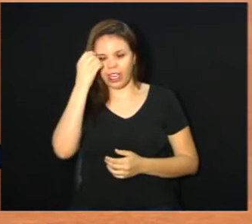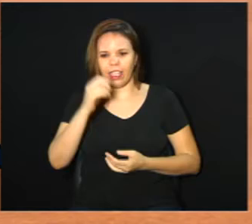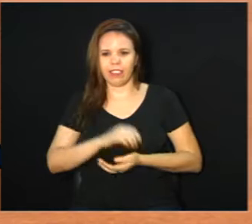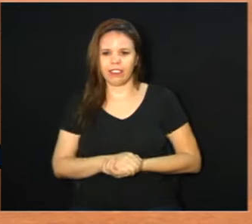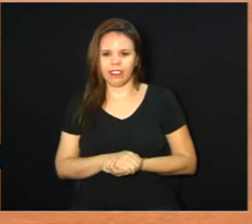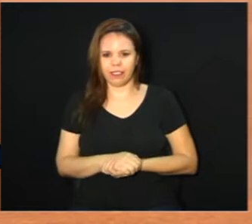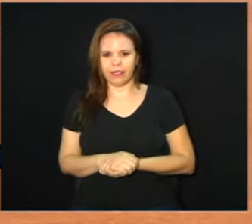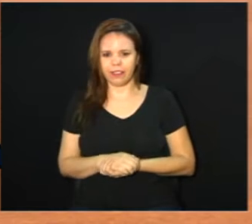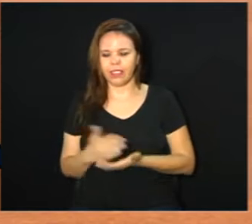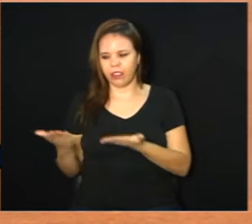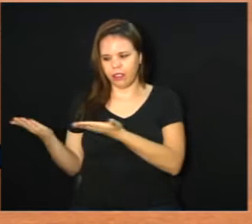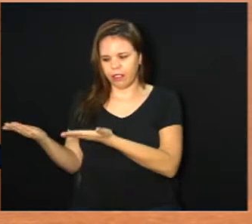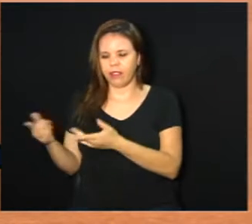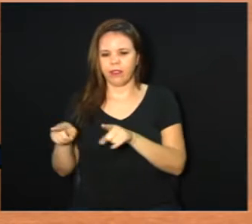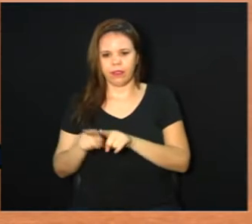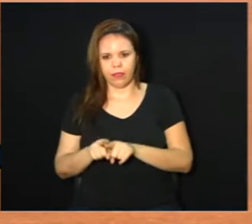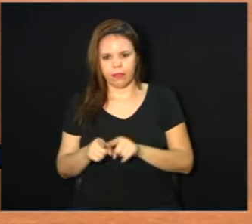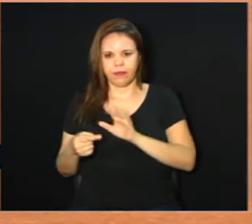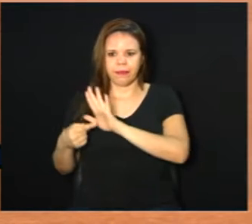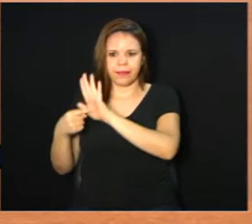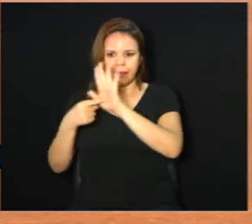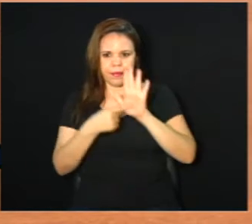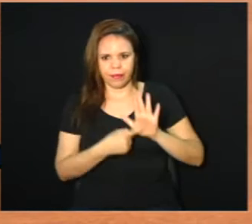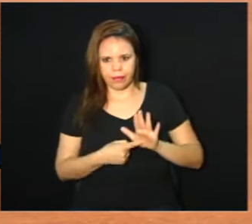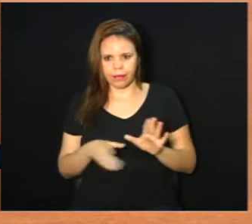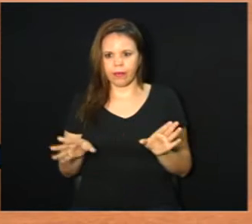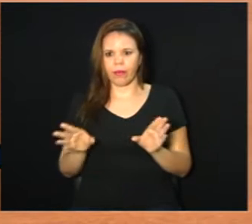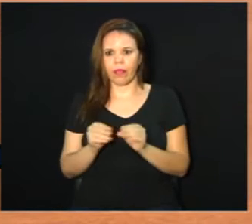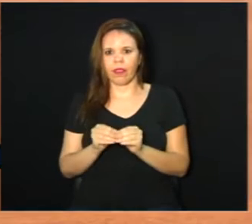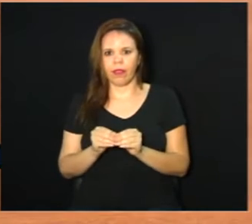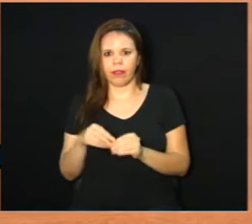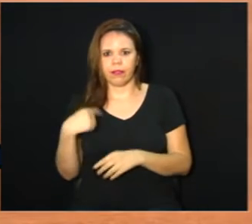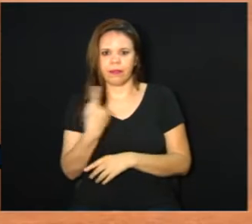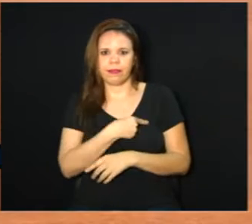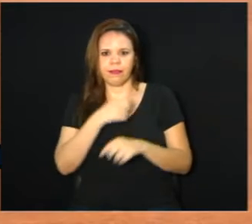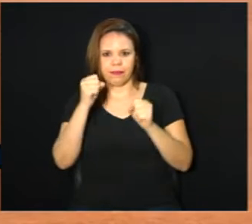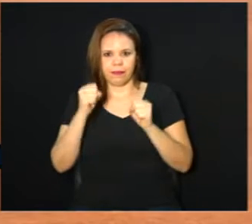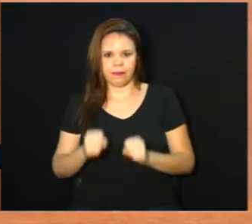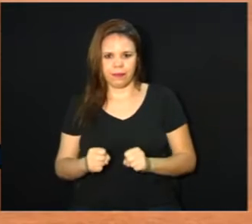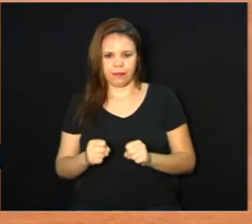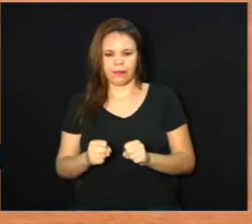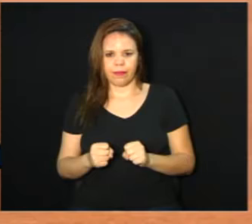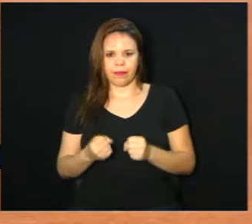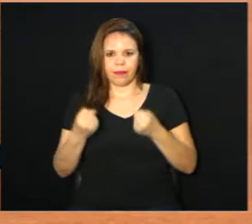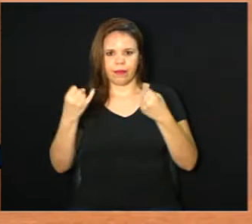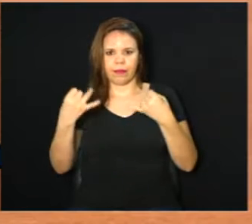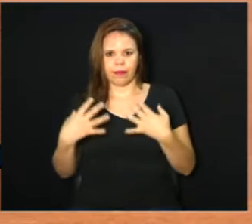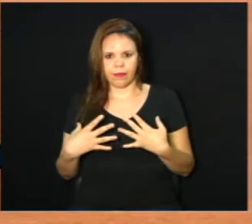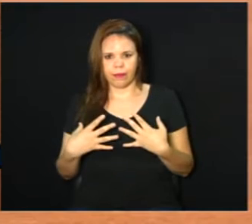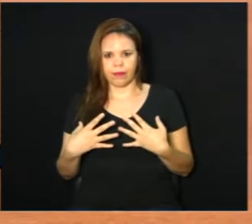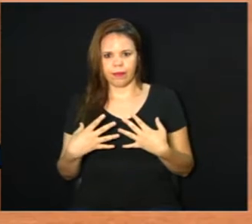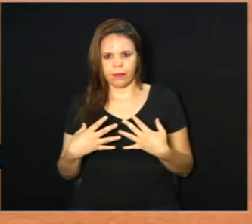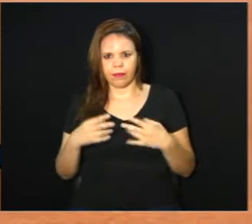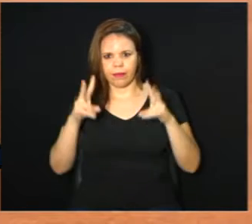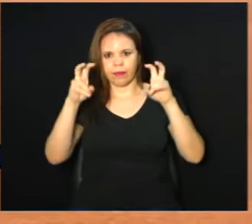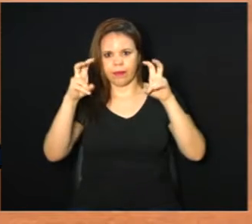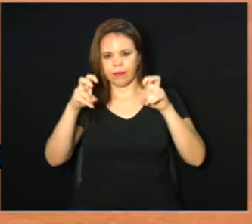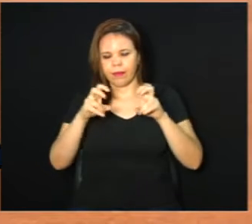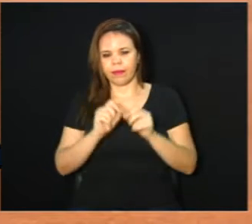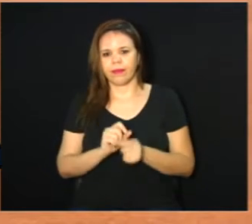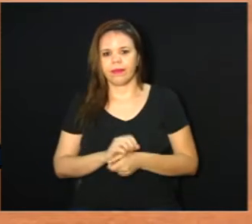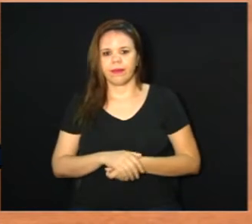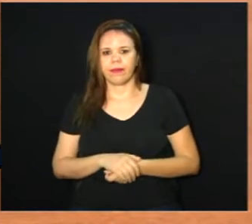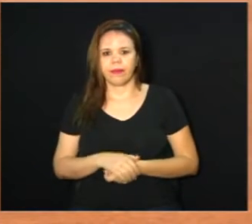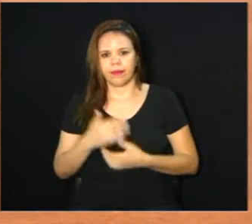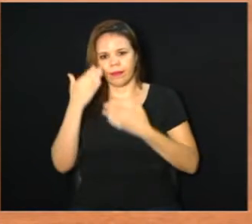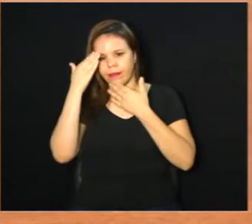possa fazer aqui a sua apresentação e, ao final, que nós possamos fazer também algumas considerações a respeito do tema.